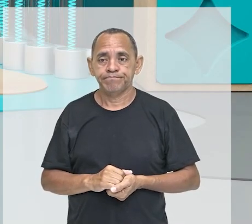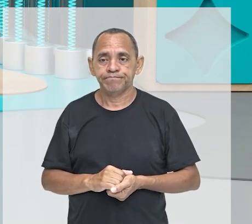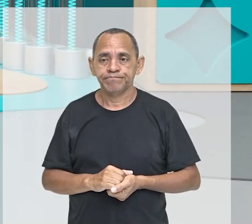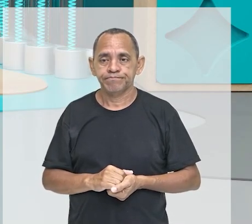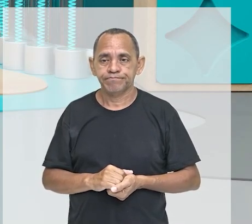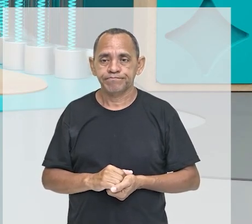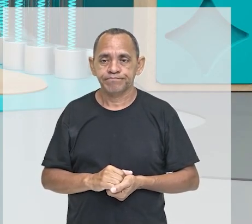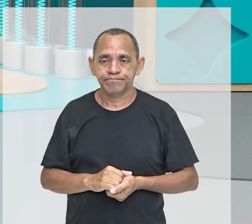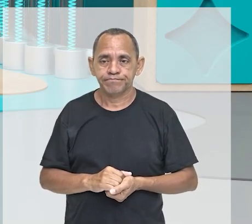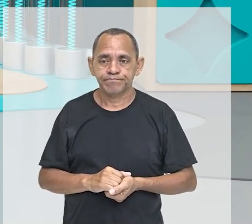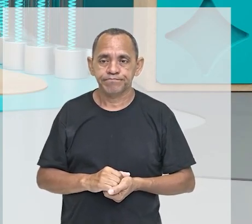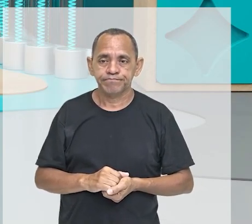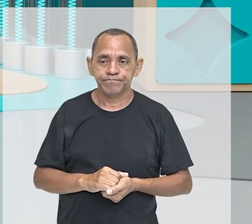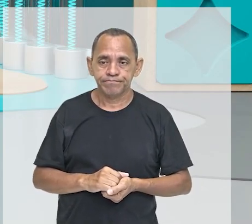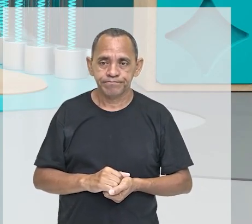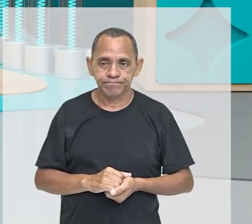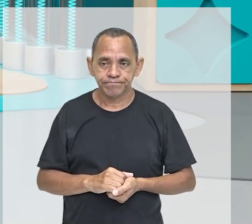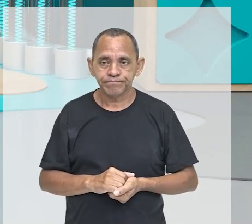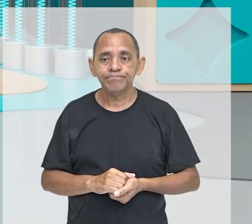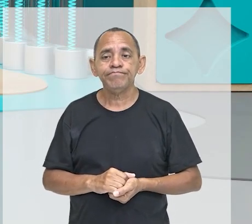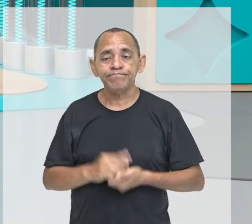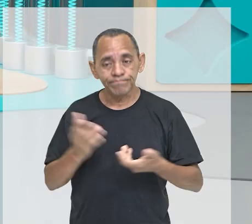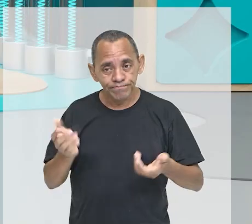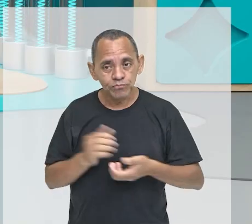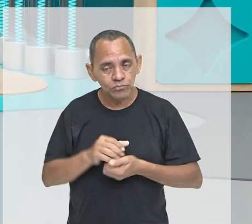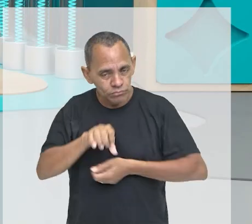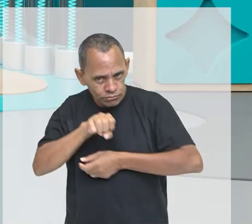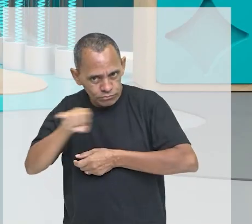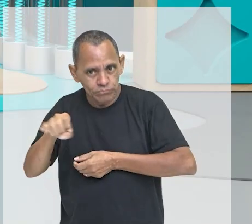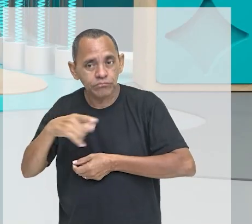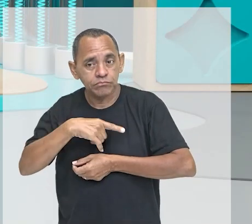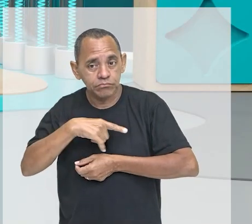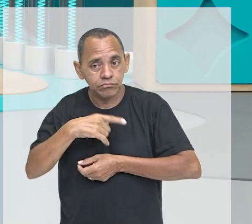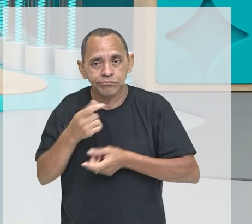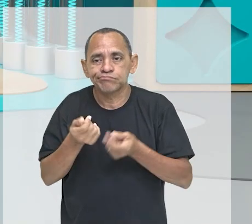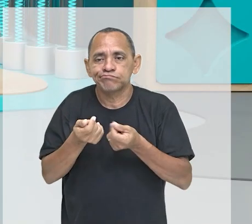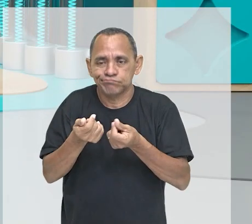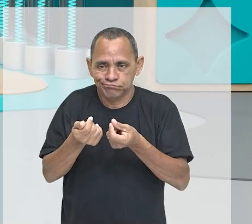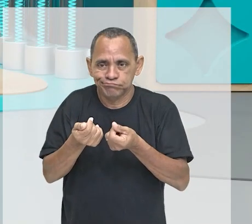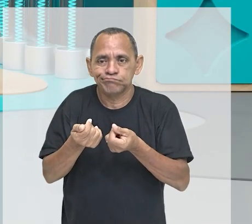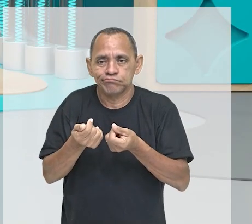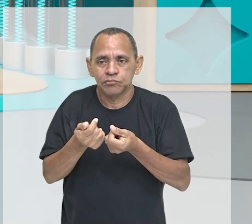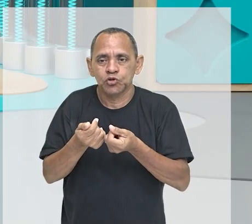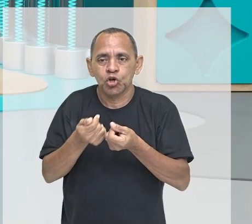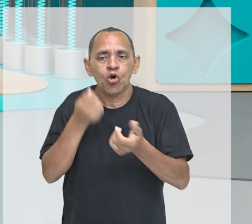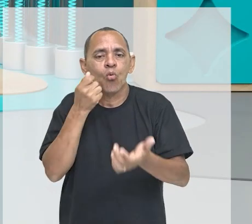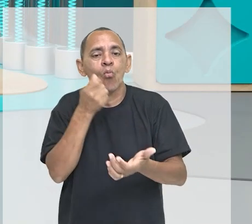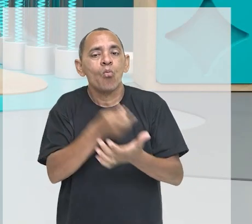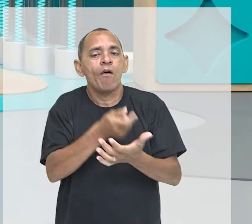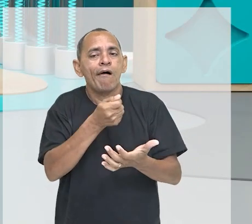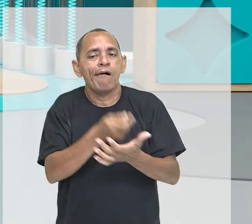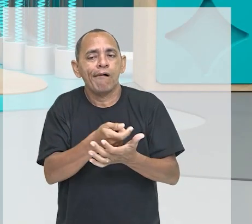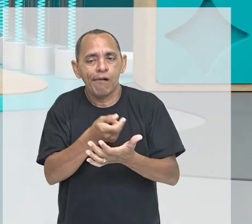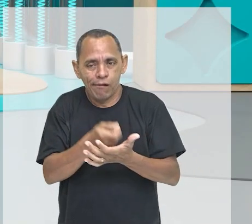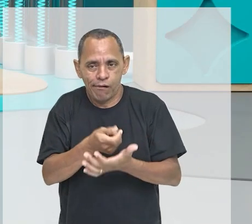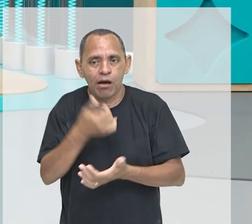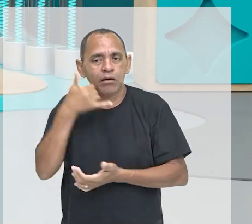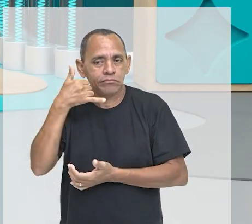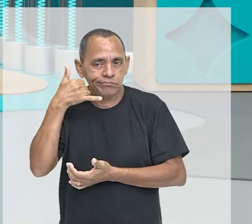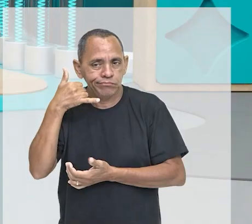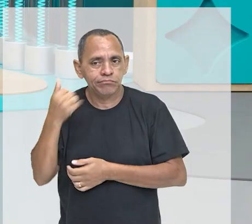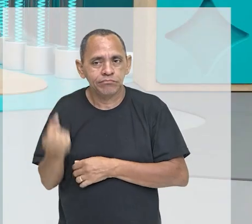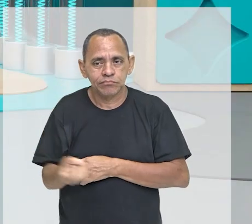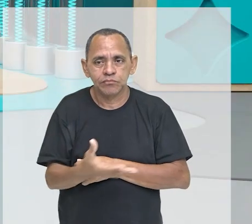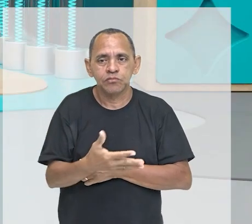If I have enough money, I will buy a new phone. Se eu tiver dinheiro o suficiente, eu comprarei um telefone. Repare que